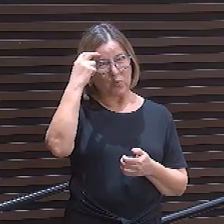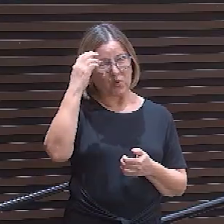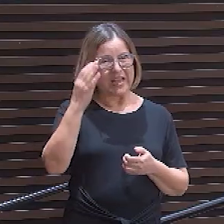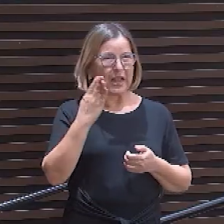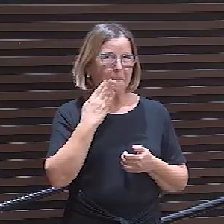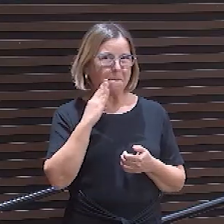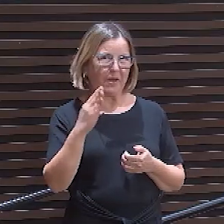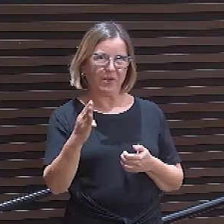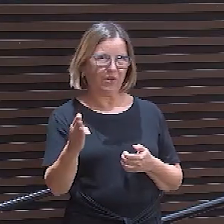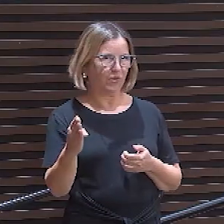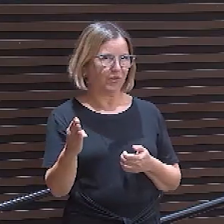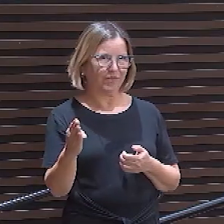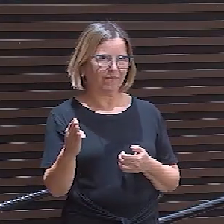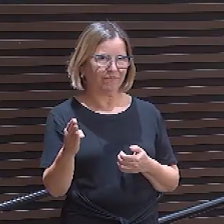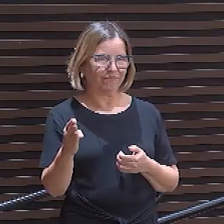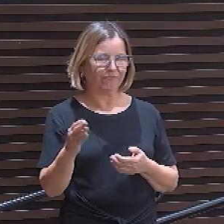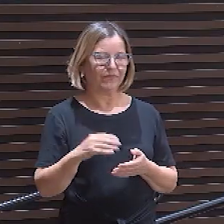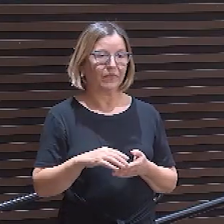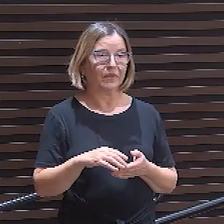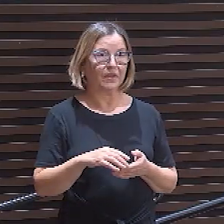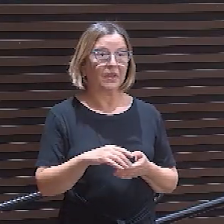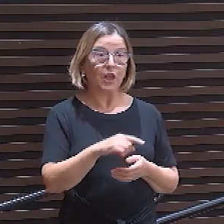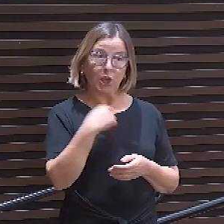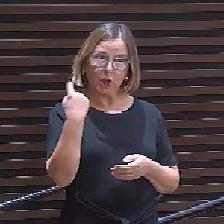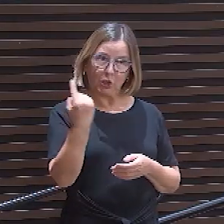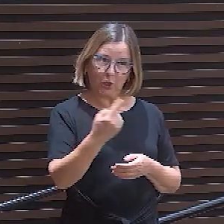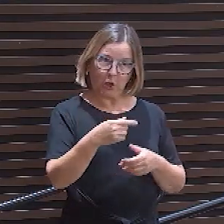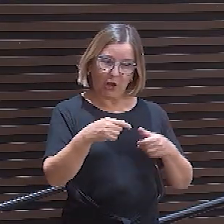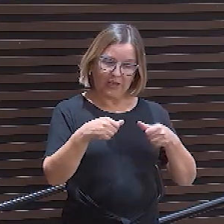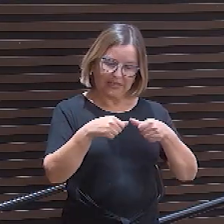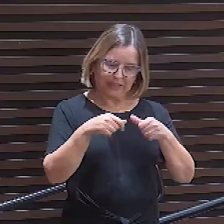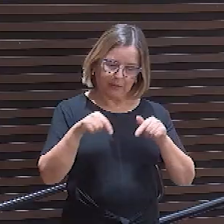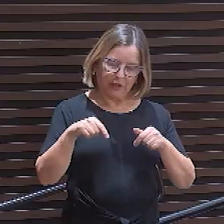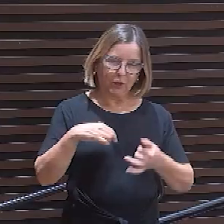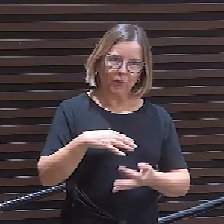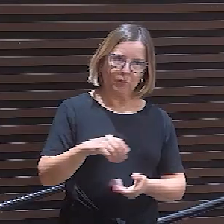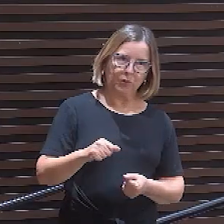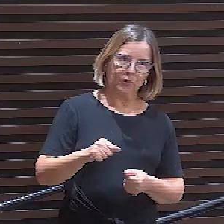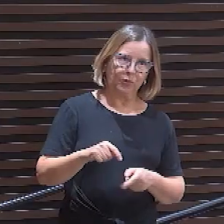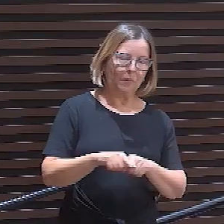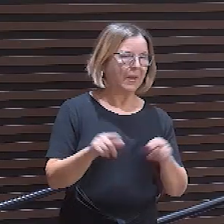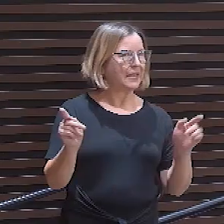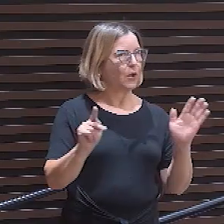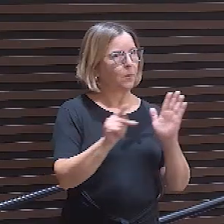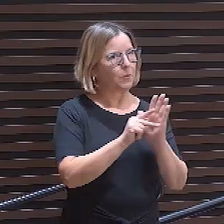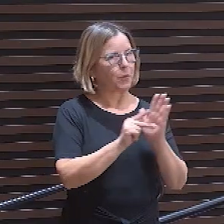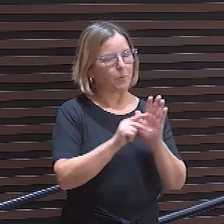Nós estamos no mundo, mas nós não somos do mundo. Foi assim que Jesus orou.